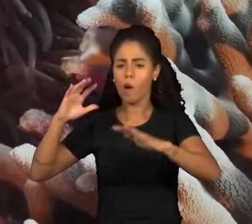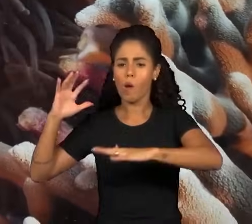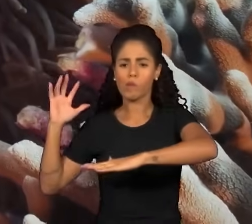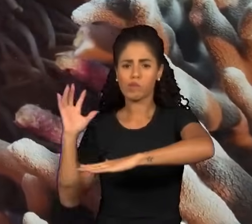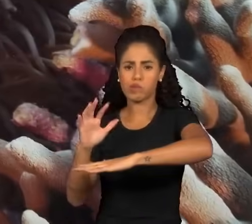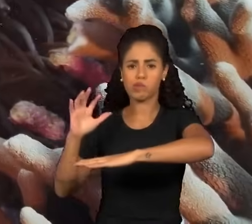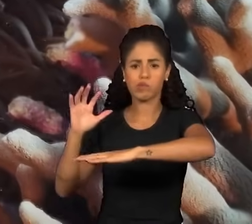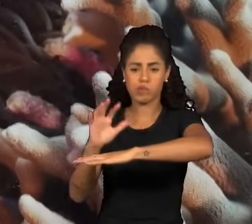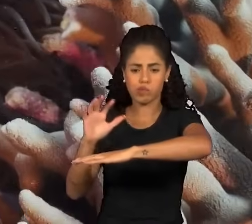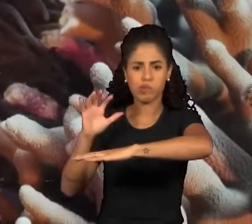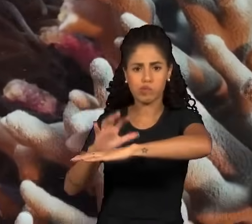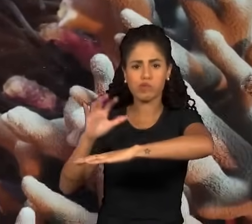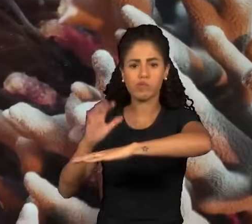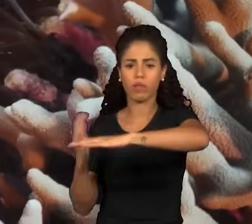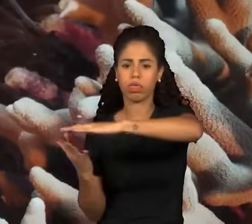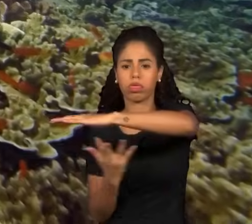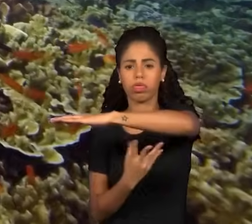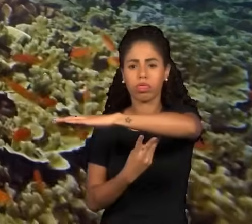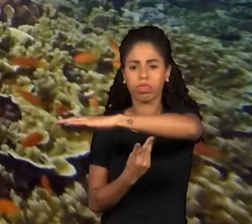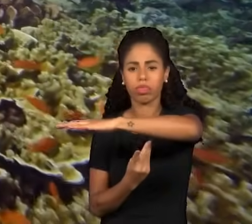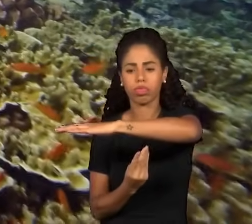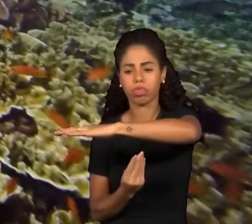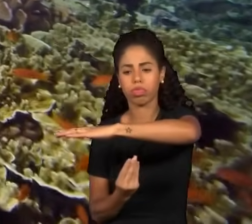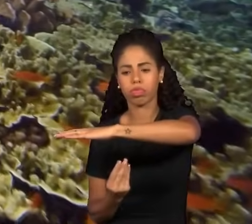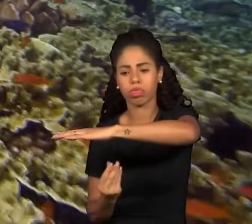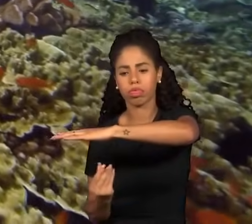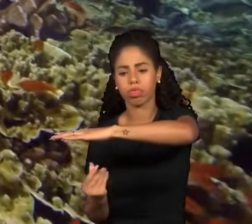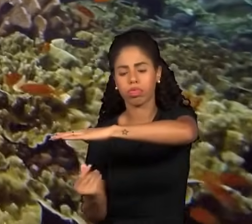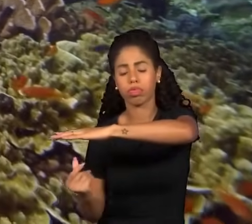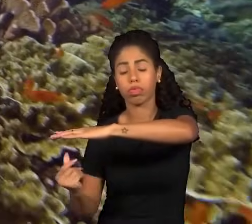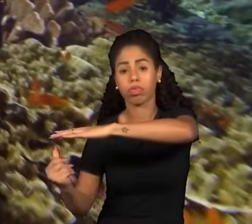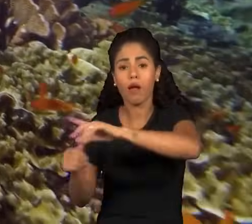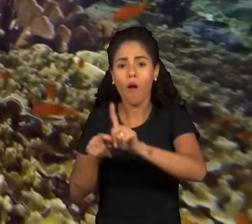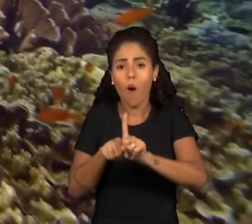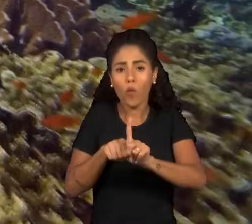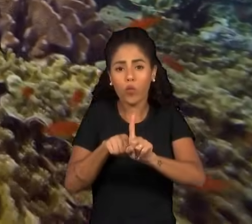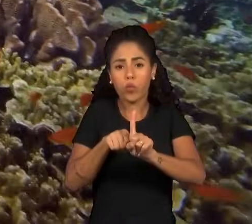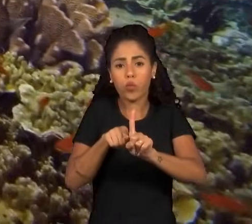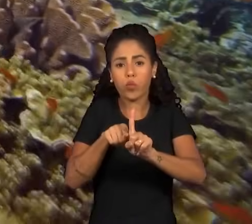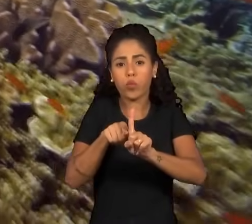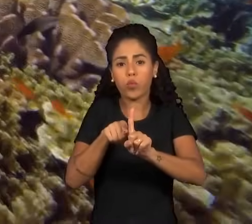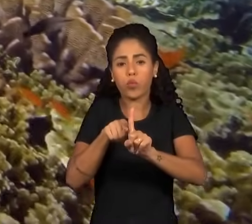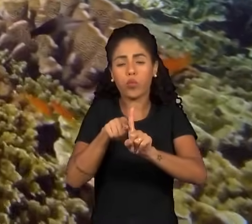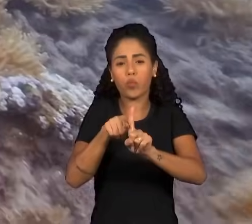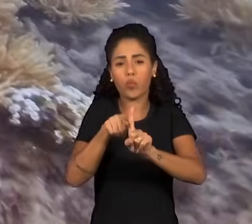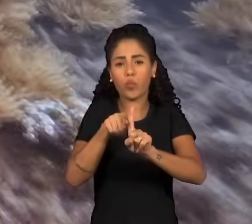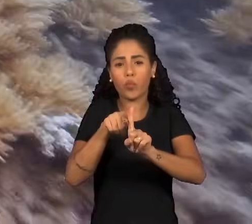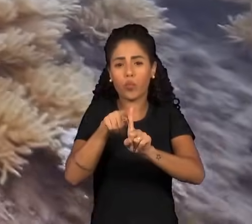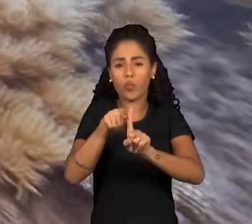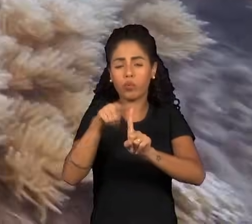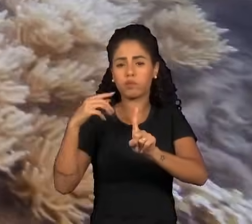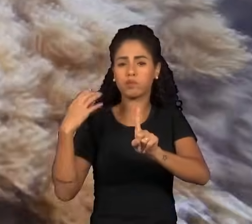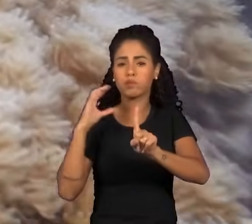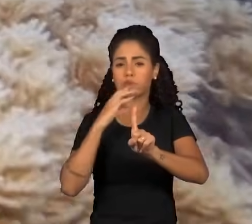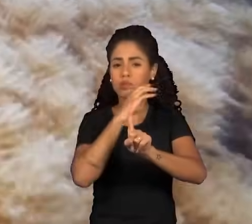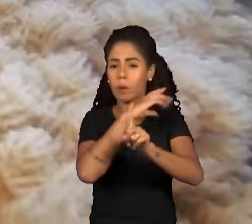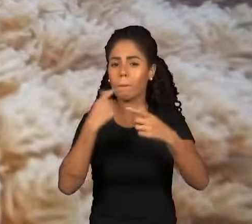poderá causar a morte de muitos corais caso a temperatura do mar não esfrie rapidamente.